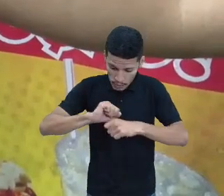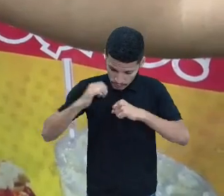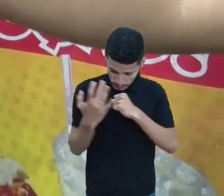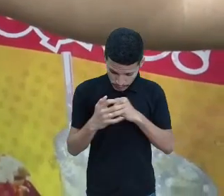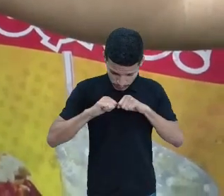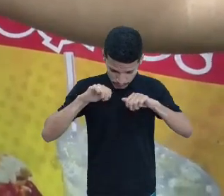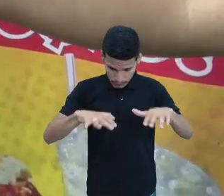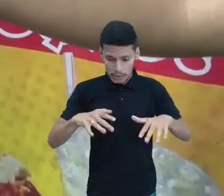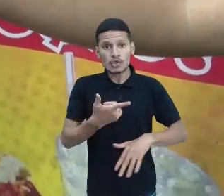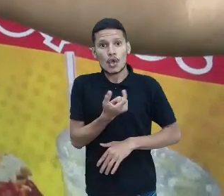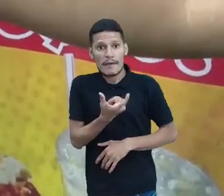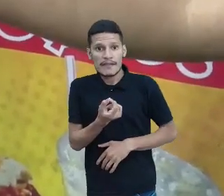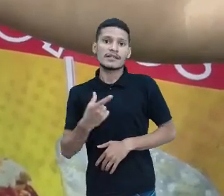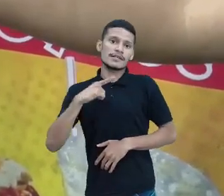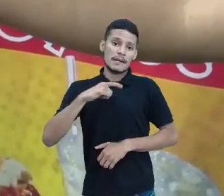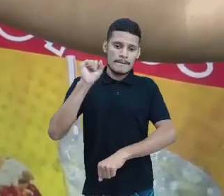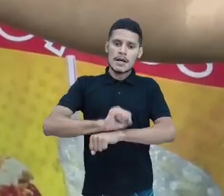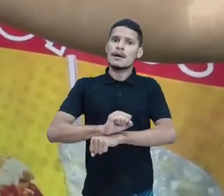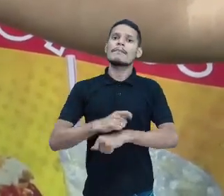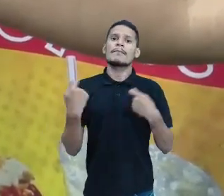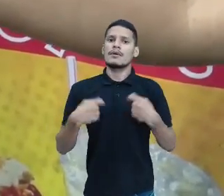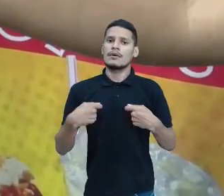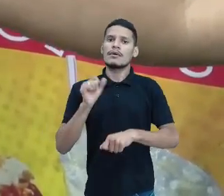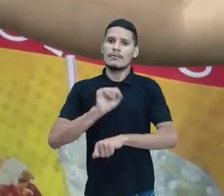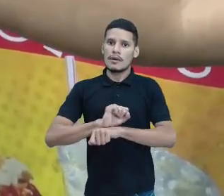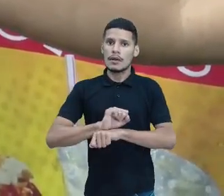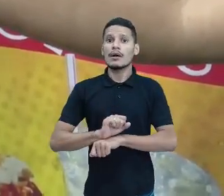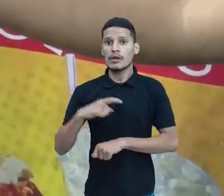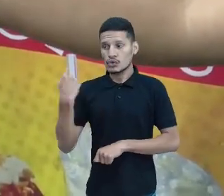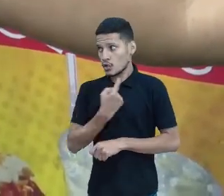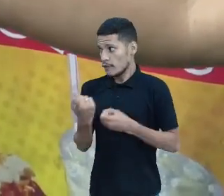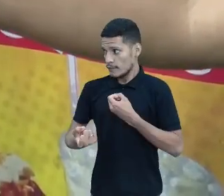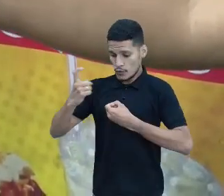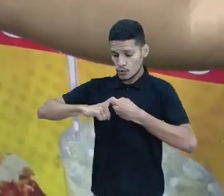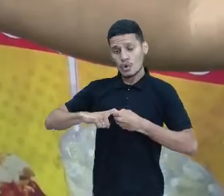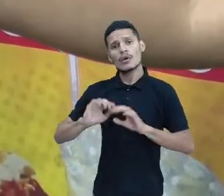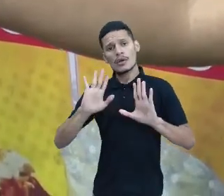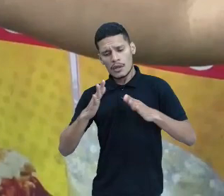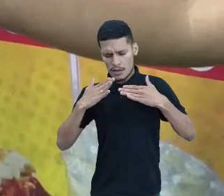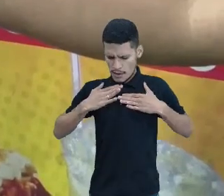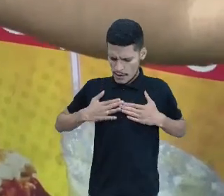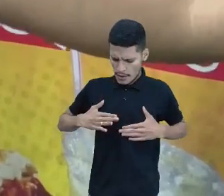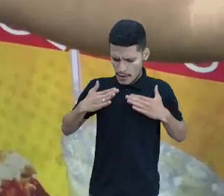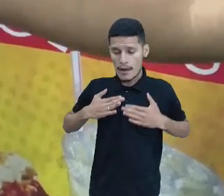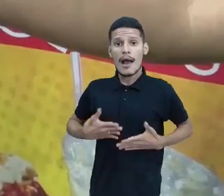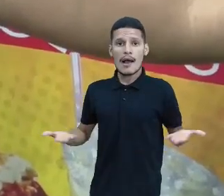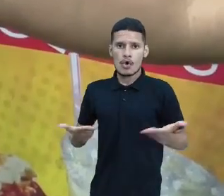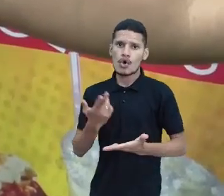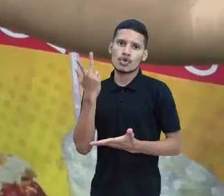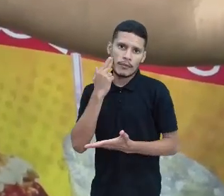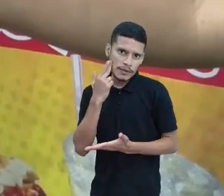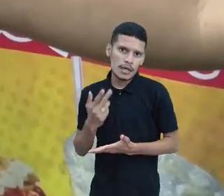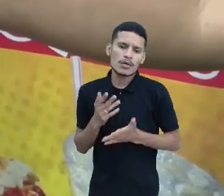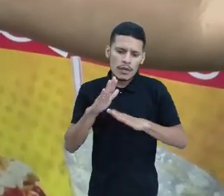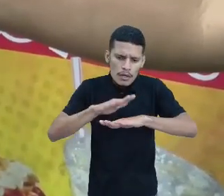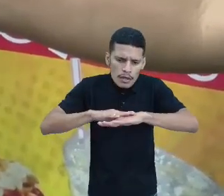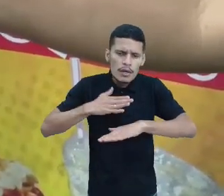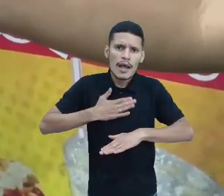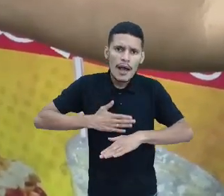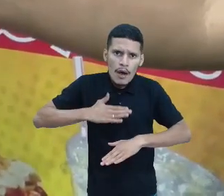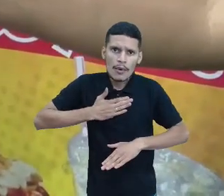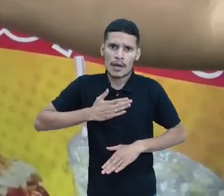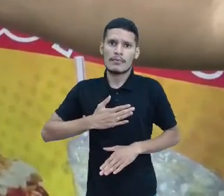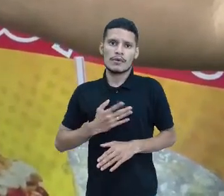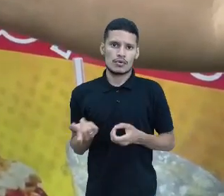Em 2020 a gente teve que parar. Aí voltou aos poucos, tá normalizando aos poucos. Tá